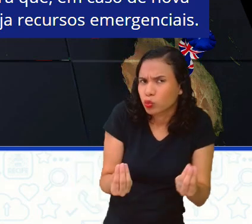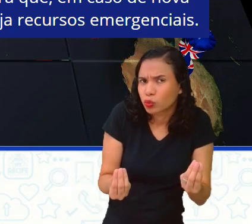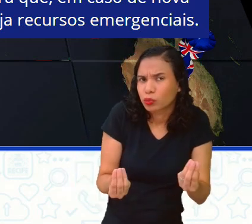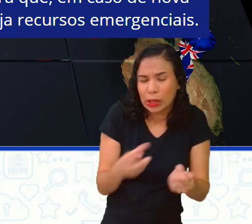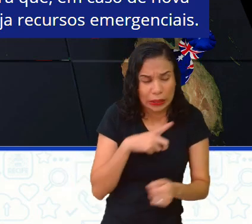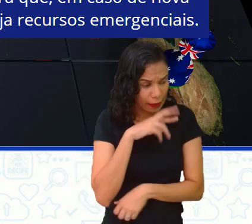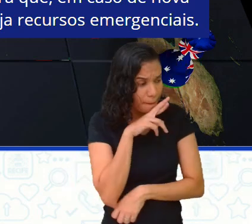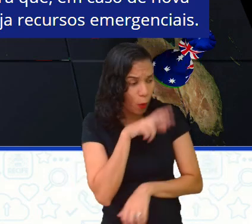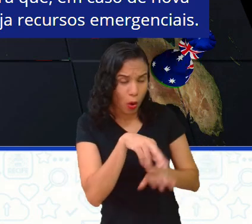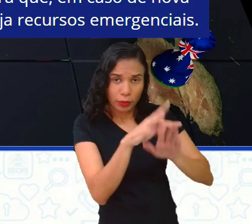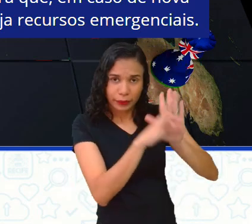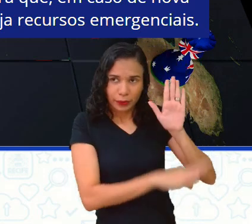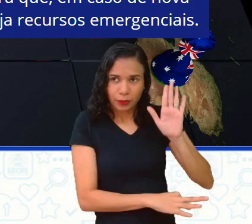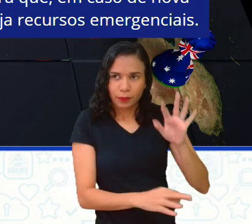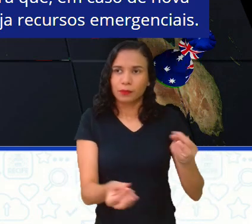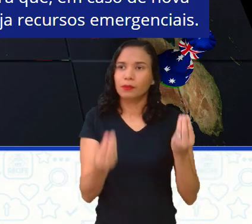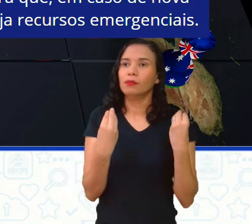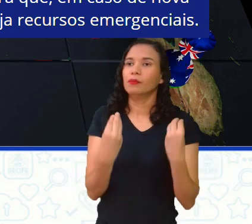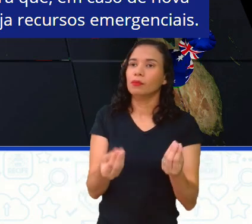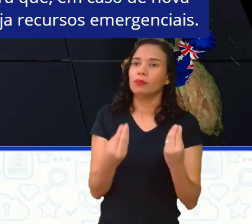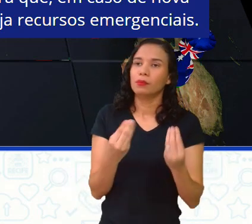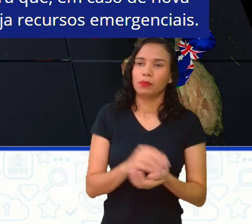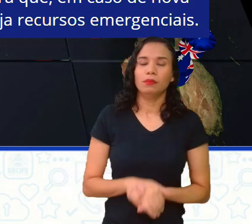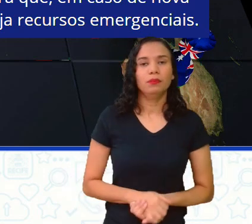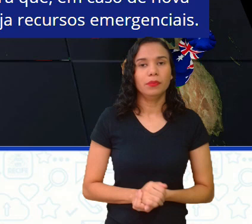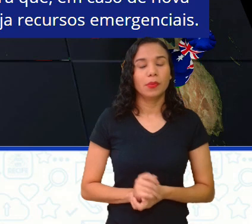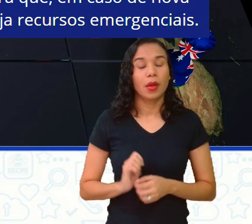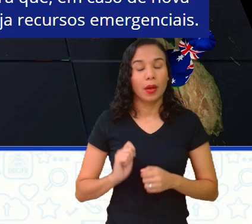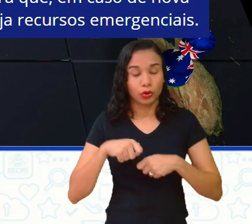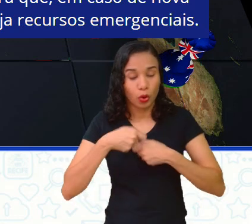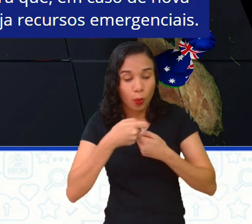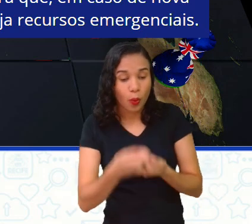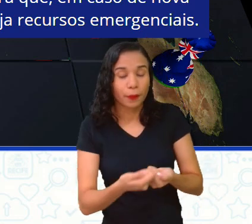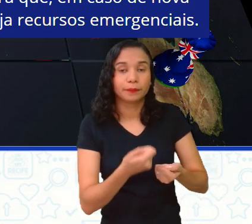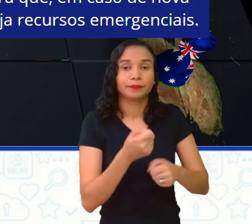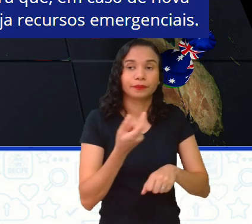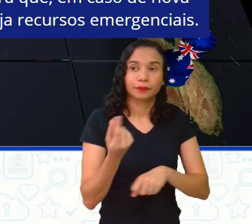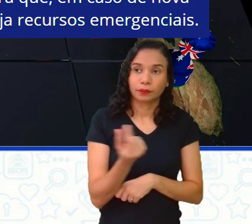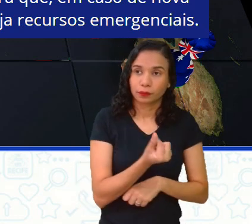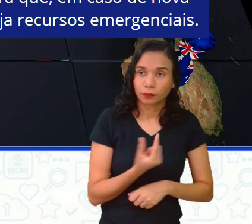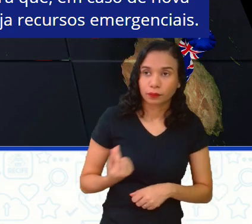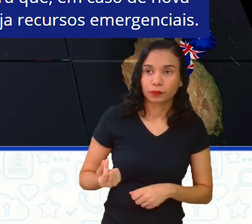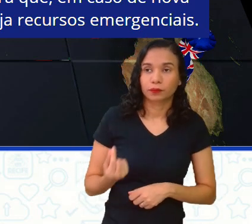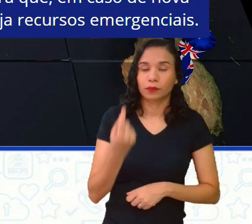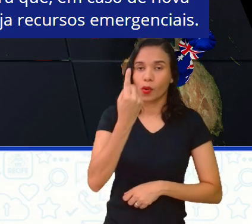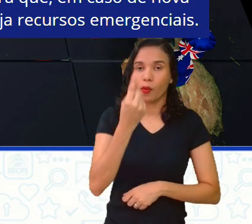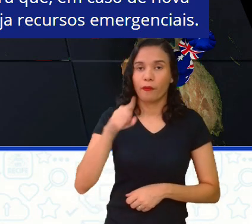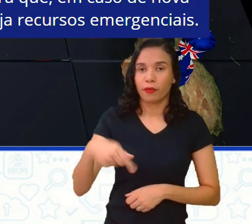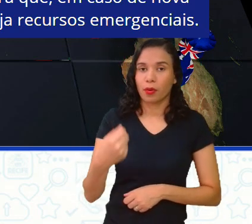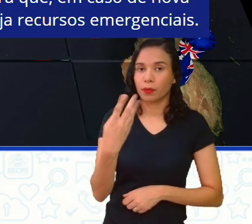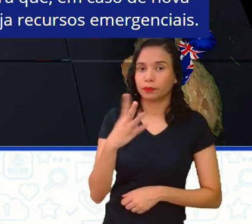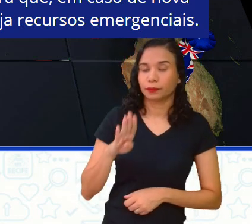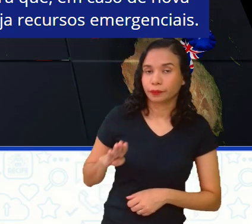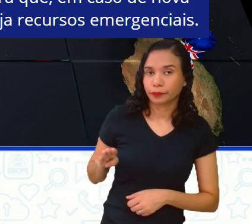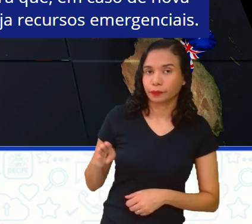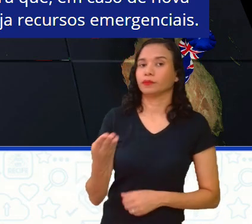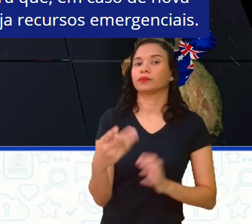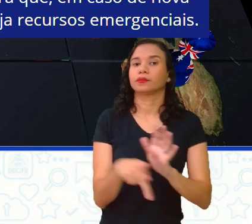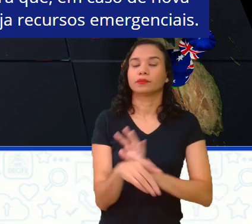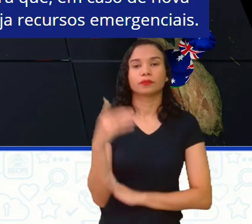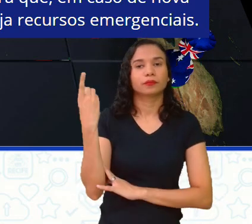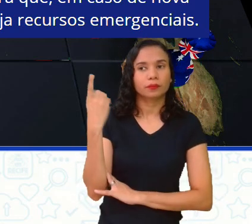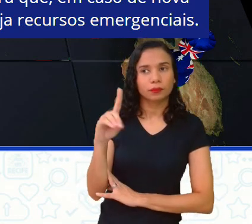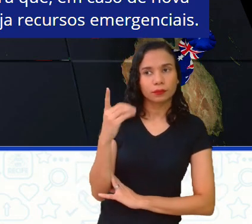como ela pretende fazer isso? Responde também, ó, com a doação de dinheiro, 1,4 bilhão de